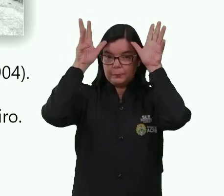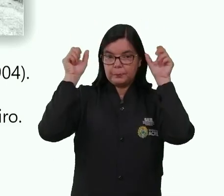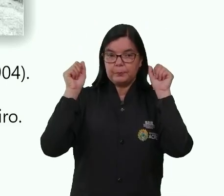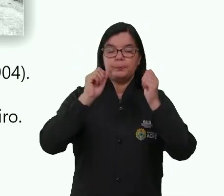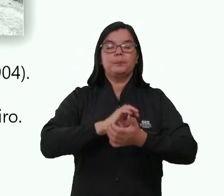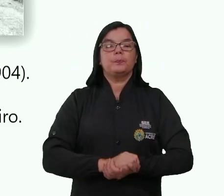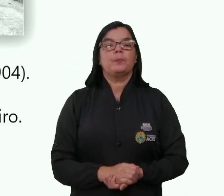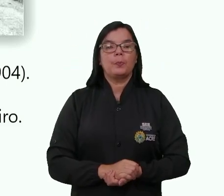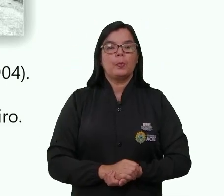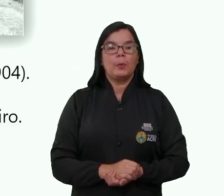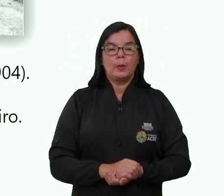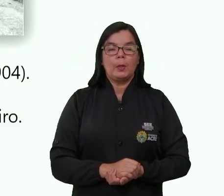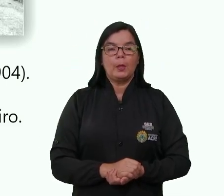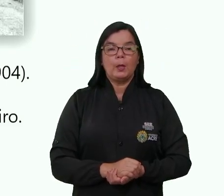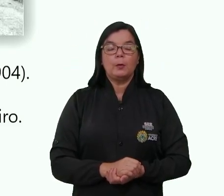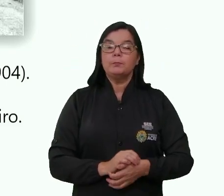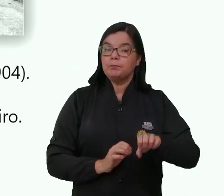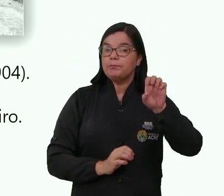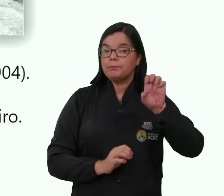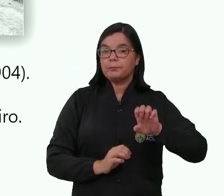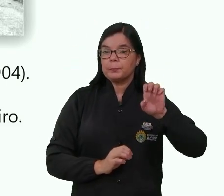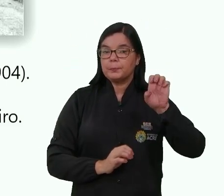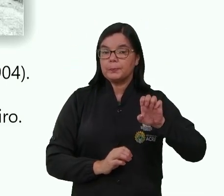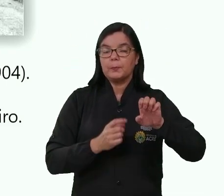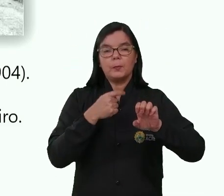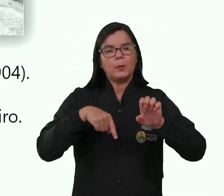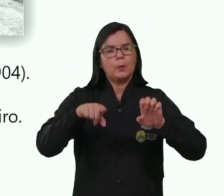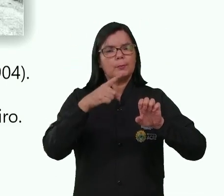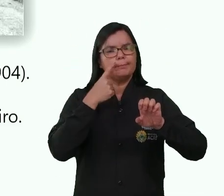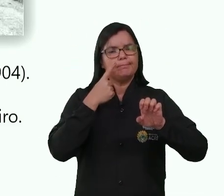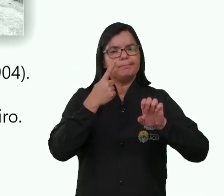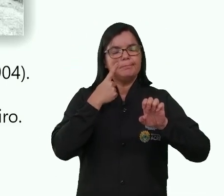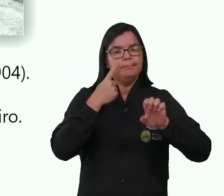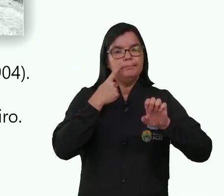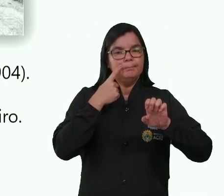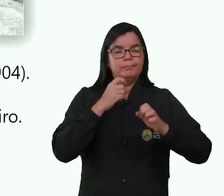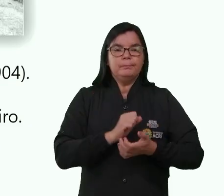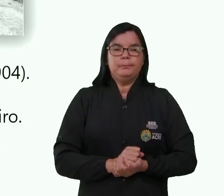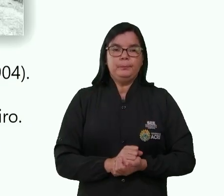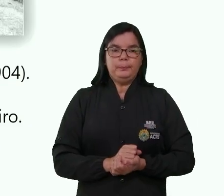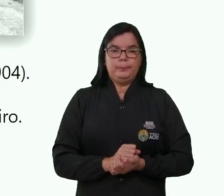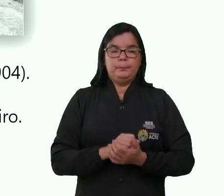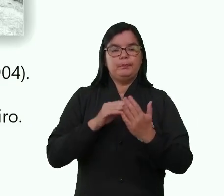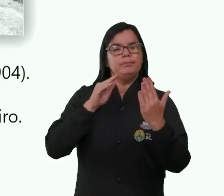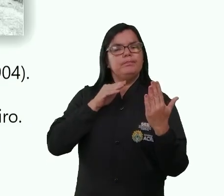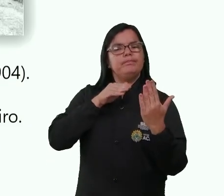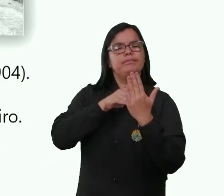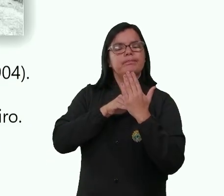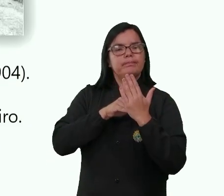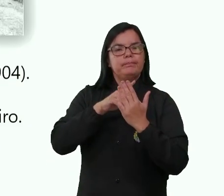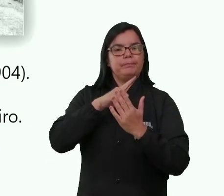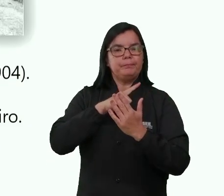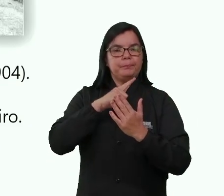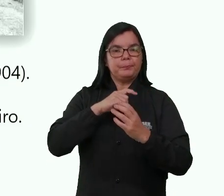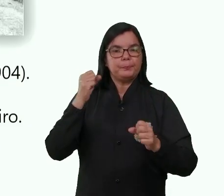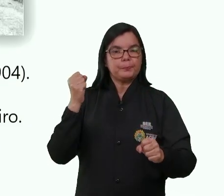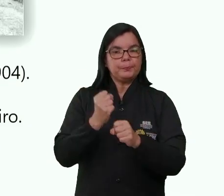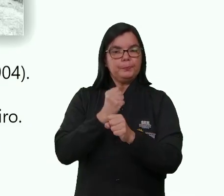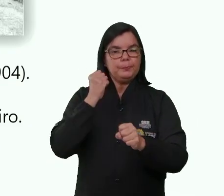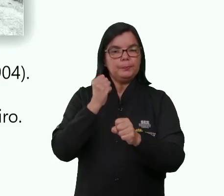Do seu lado esquerdo, você pode observar que bem ao fundo você tem uma